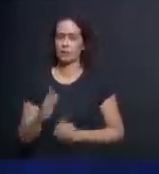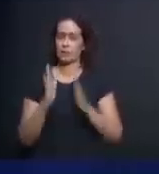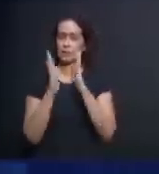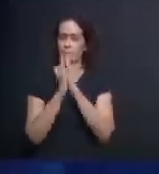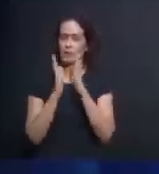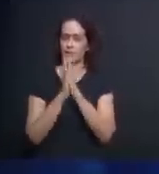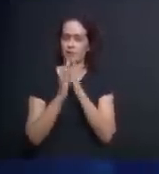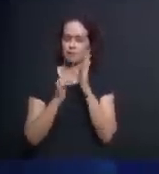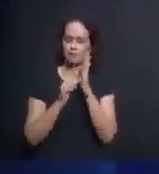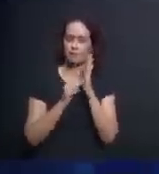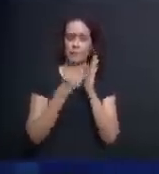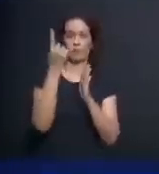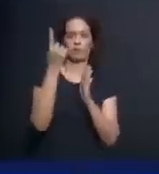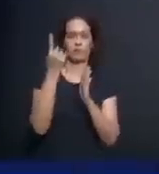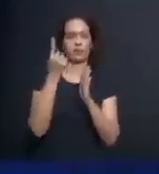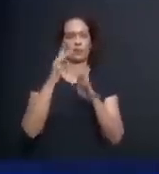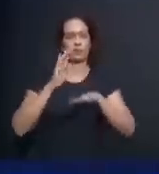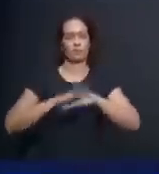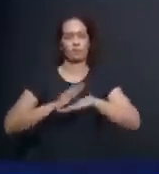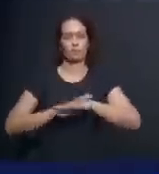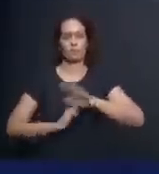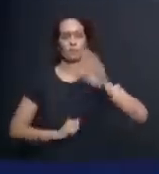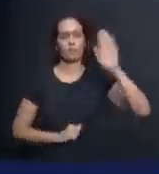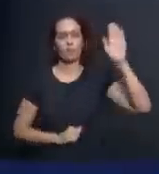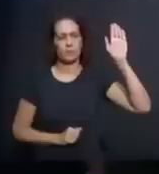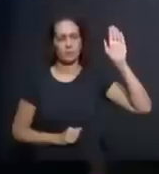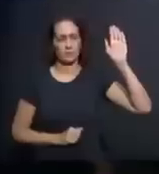na vida. Levanta sua mão onde você está.